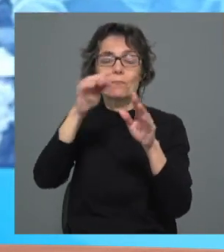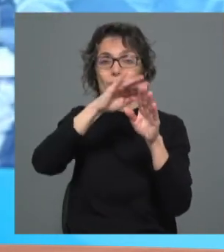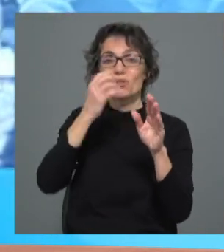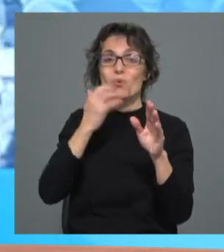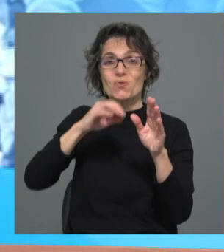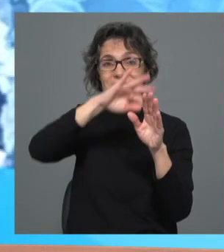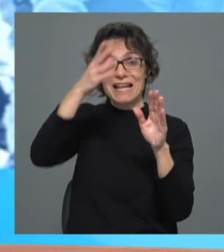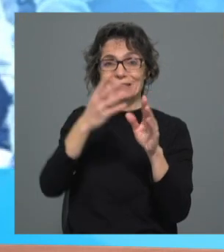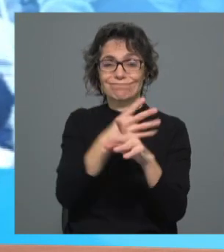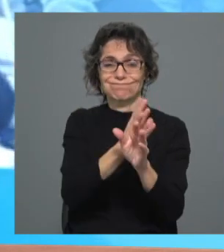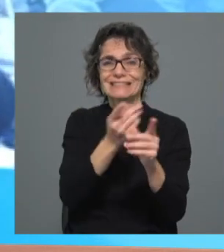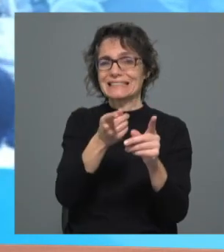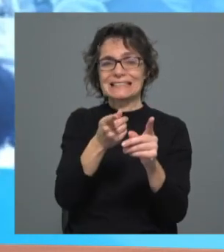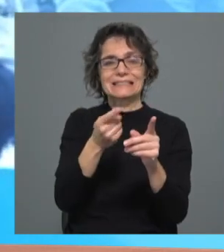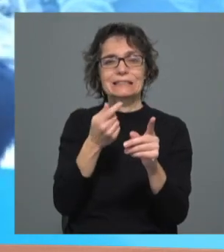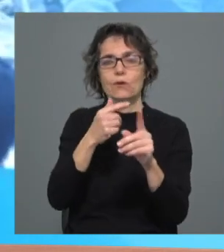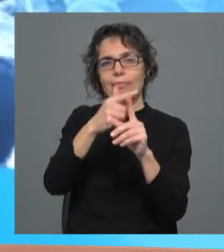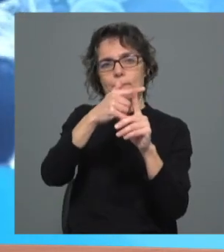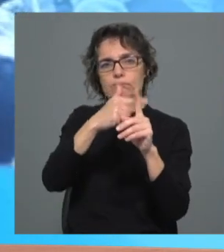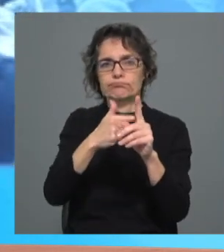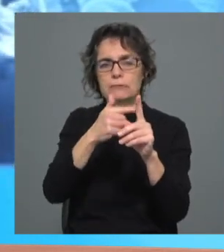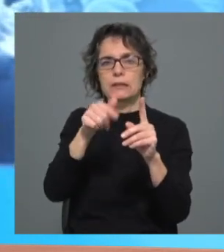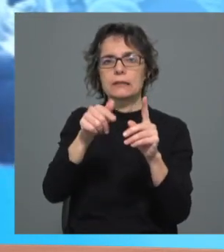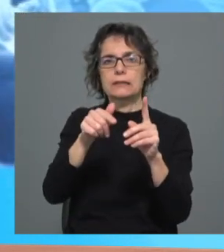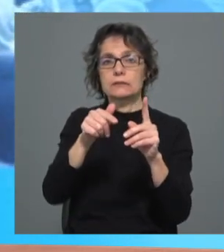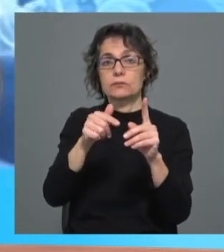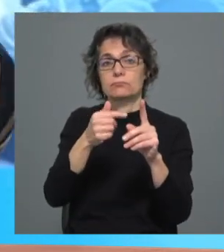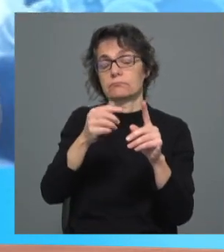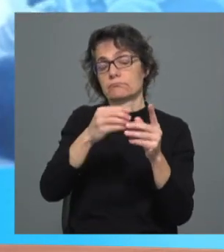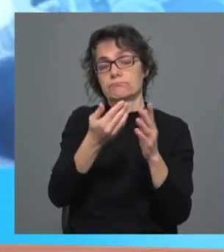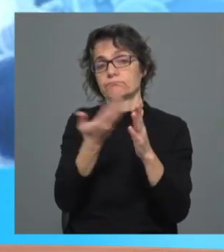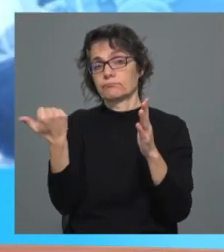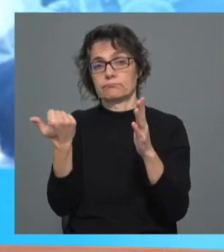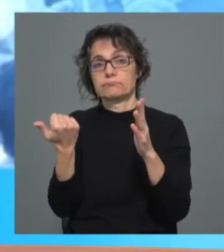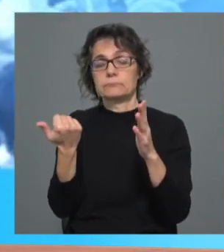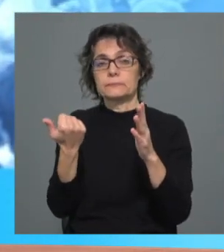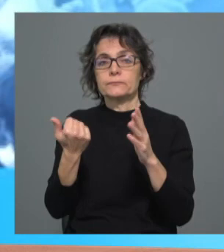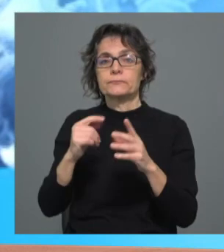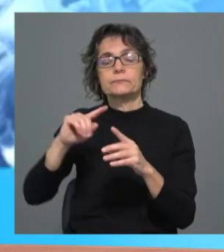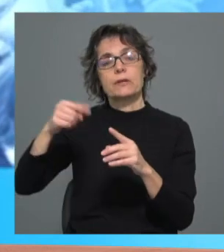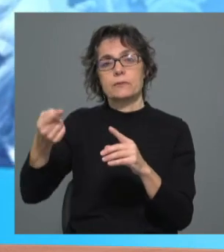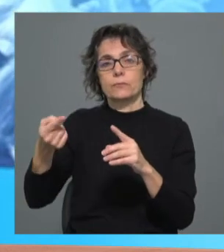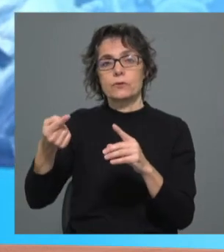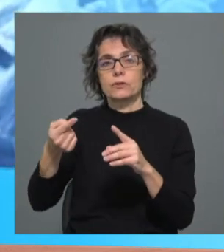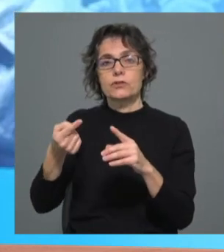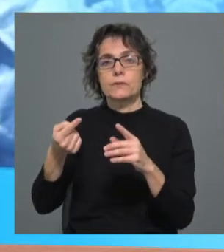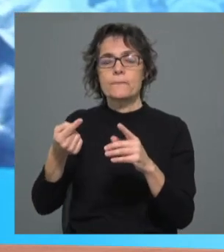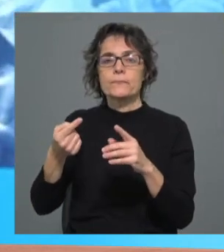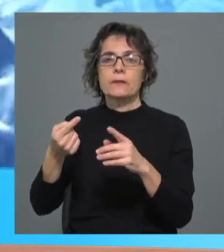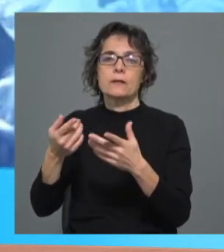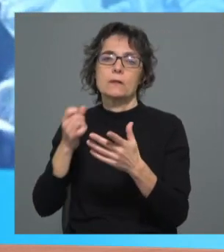a capacidade de manter a temperatura e era atirado fora para compactar os